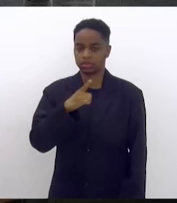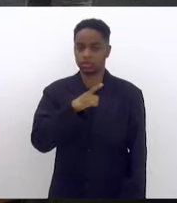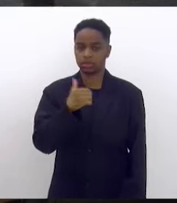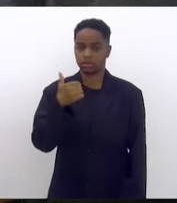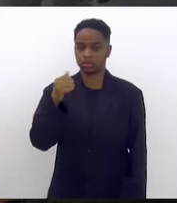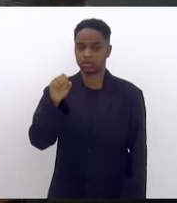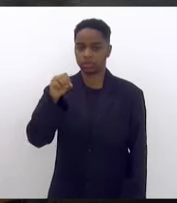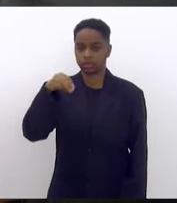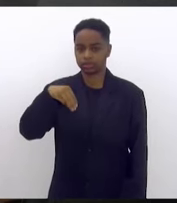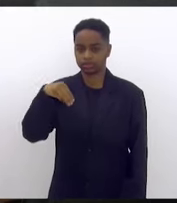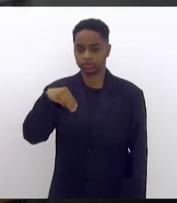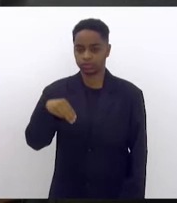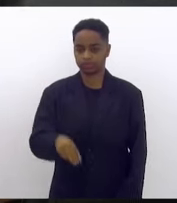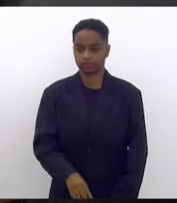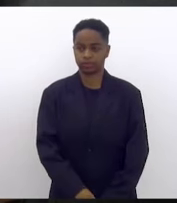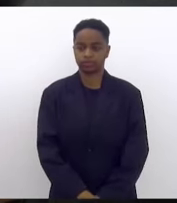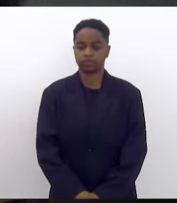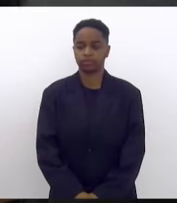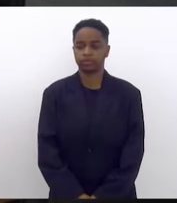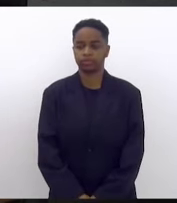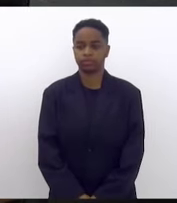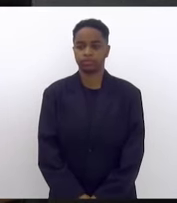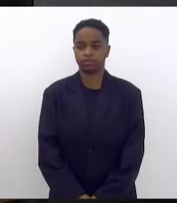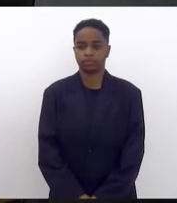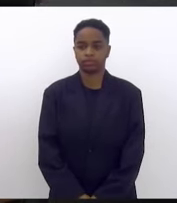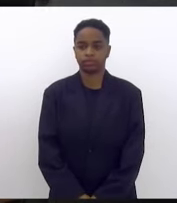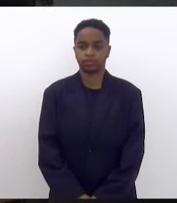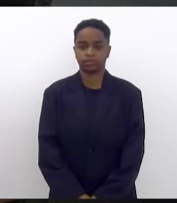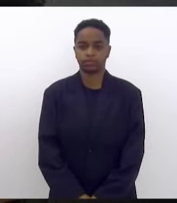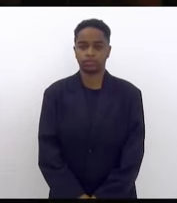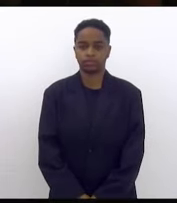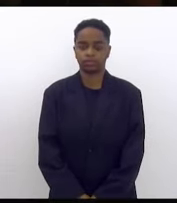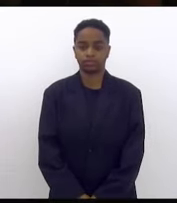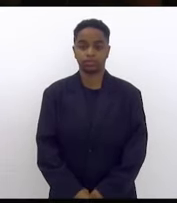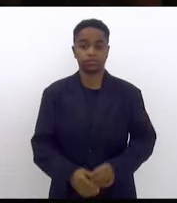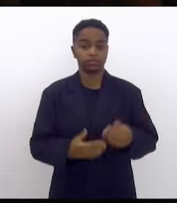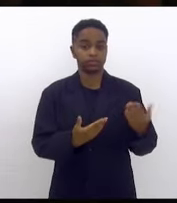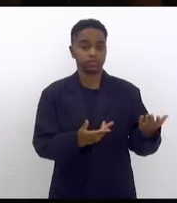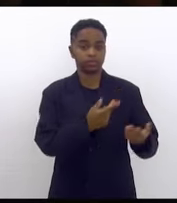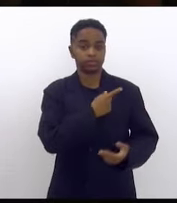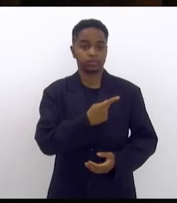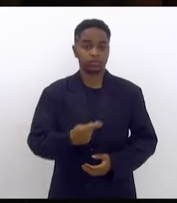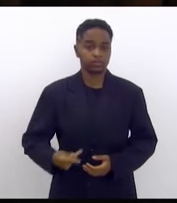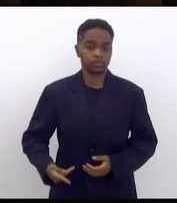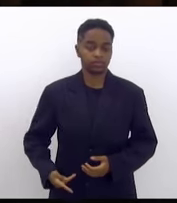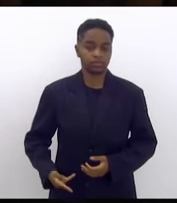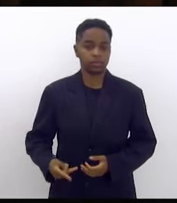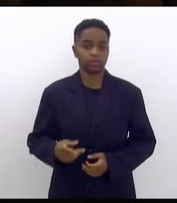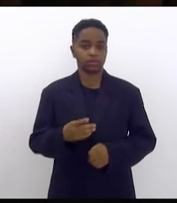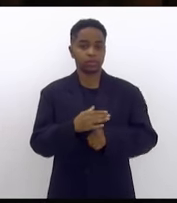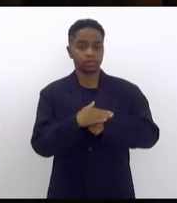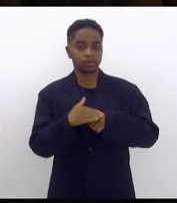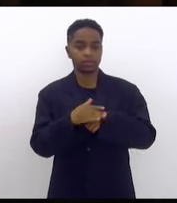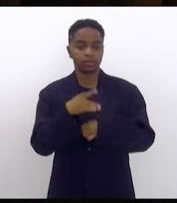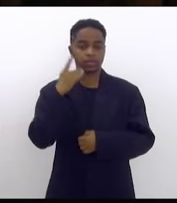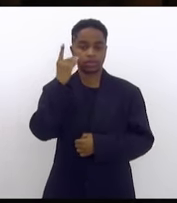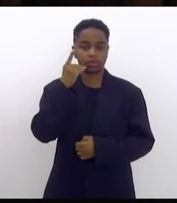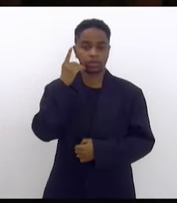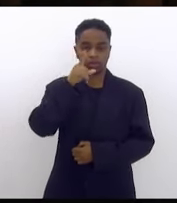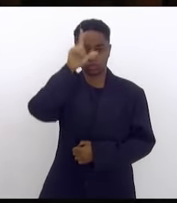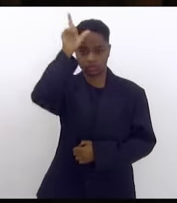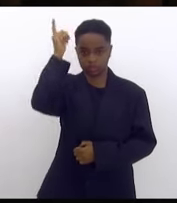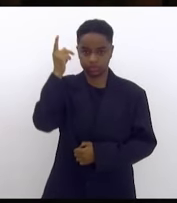de 10 minutos. Senhor presidente, nobre e querido deputado Luiz Paulo Corrêa da Rocha,